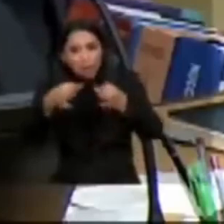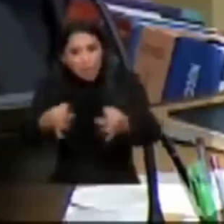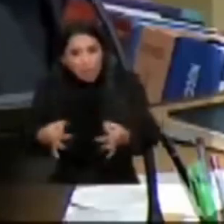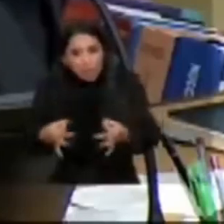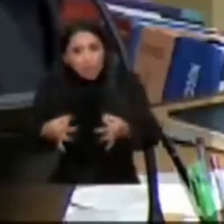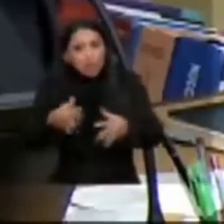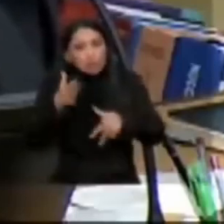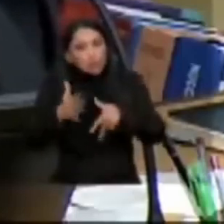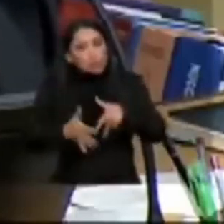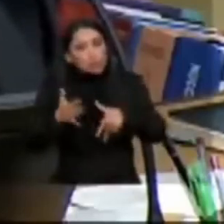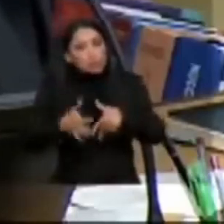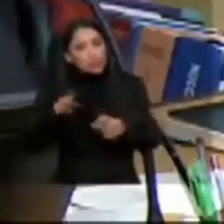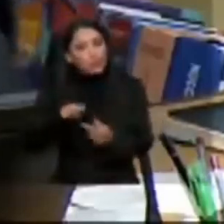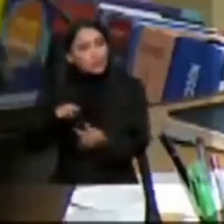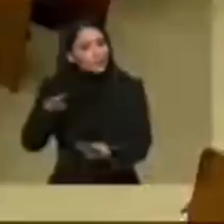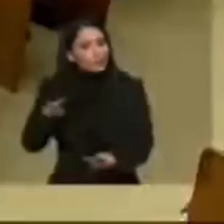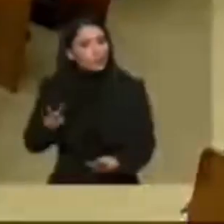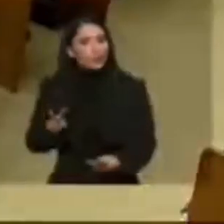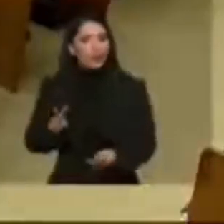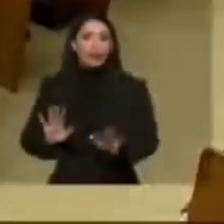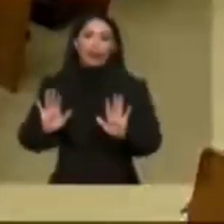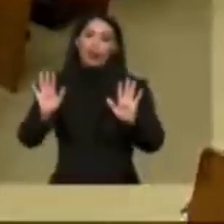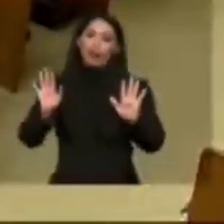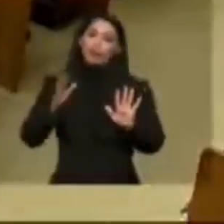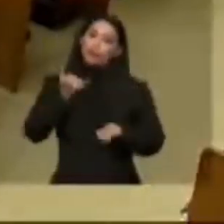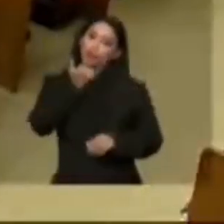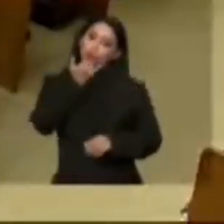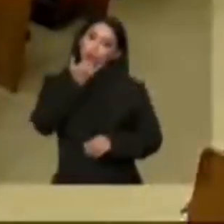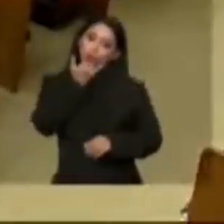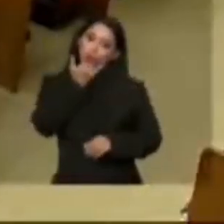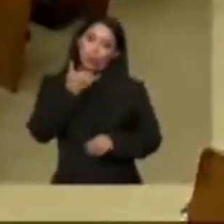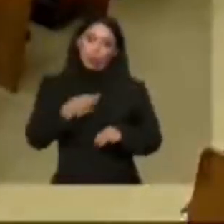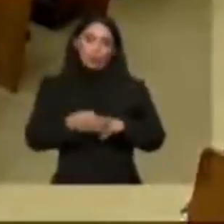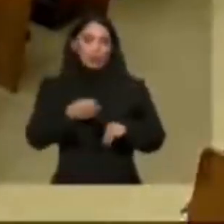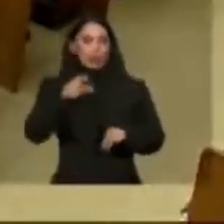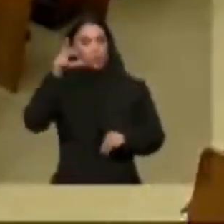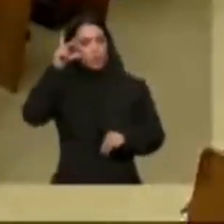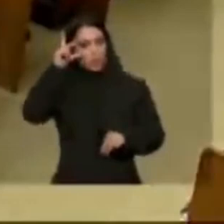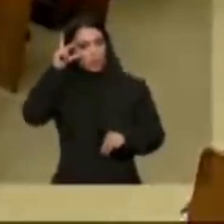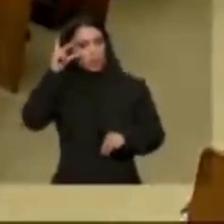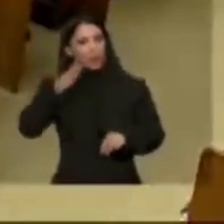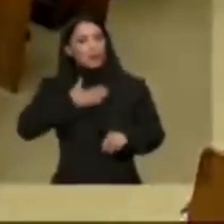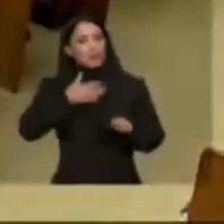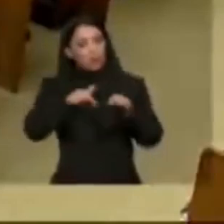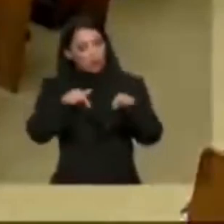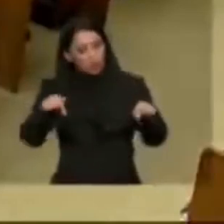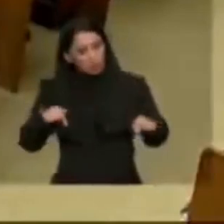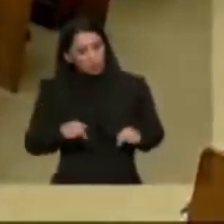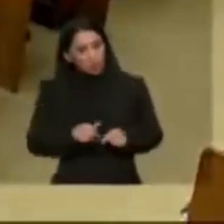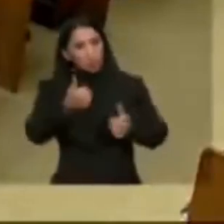Então, pessoal, André Mendonça nega habeas corpus para a mulher que furtou R$ 120 em fraldas.